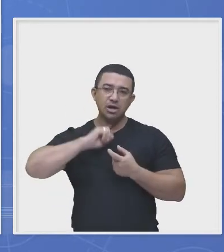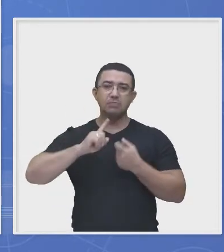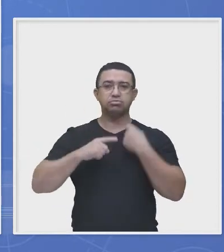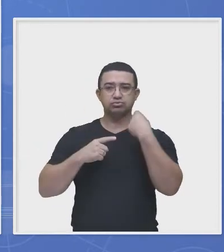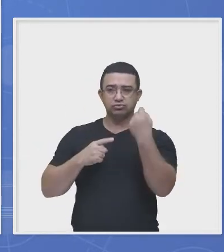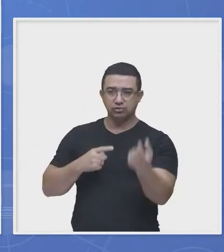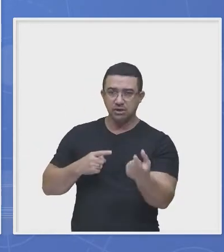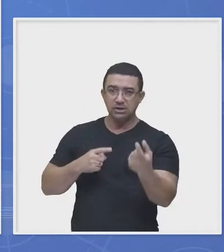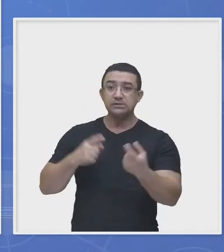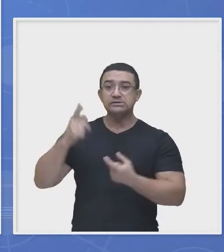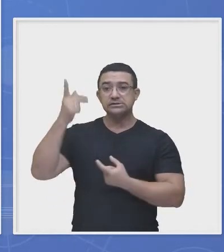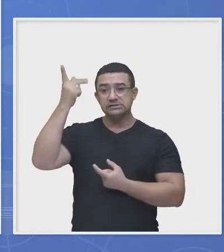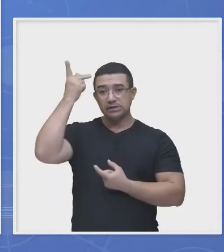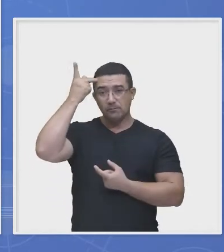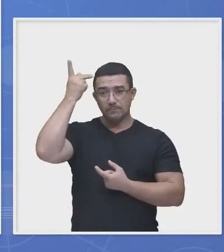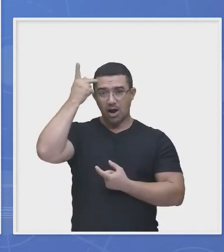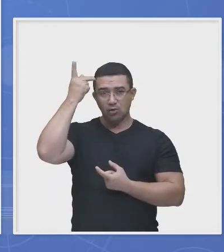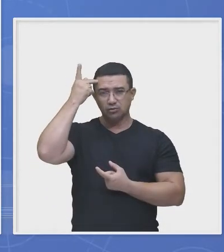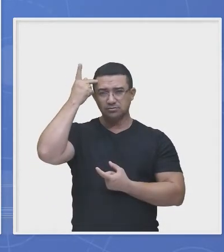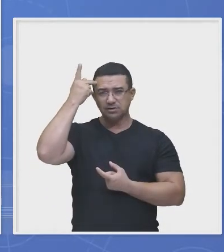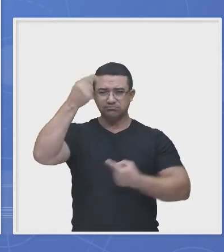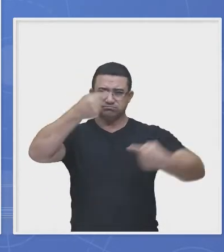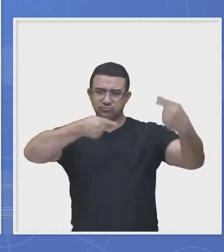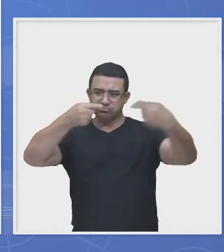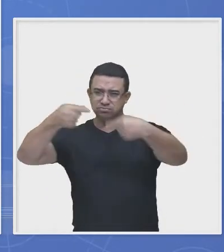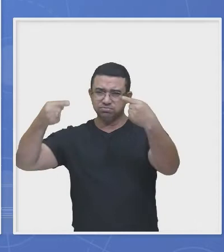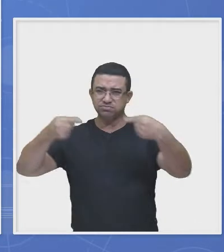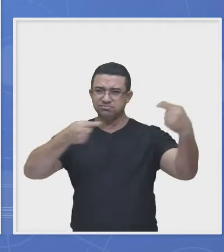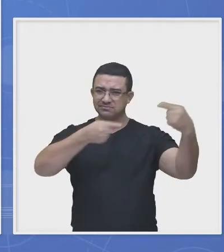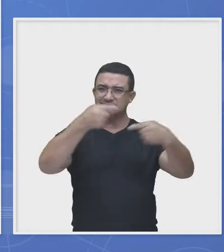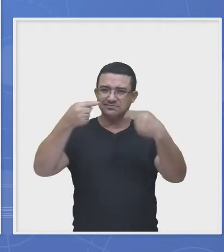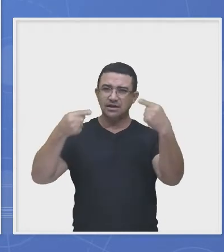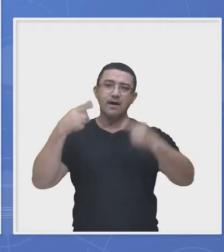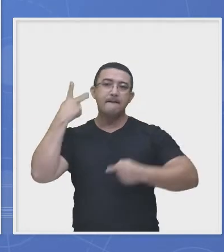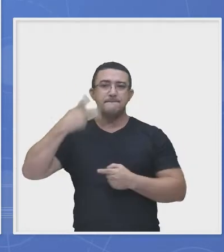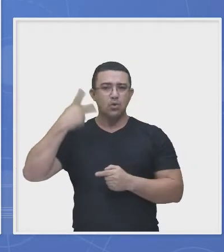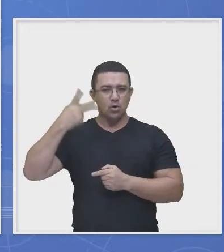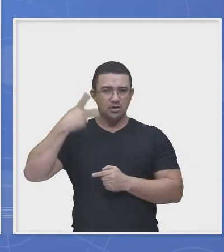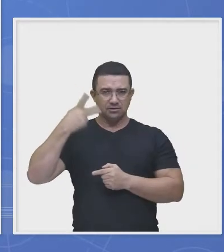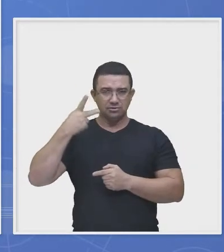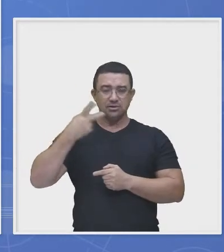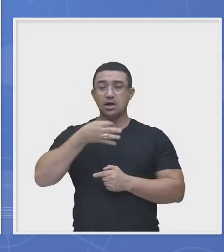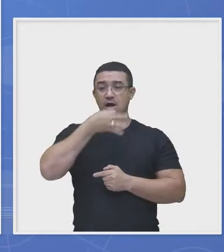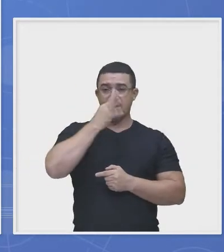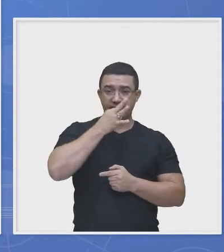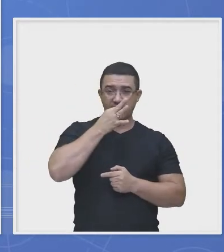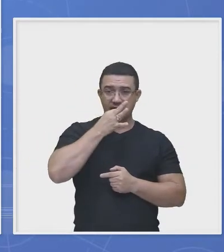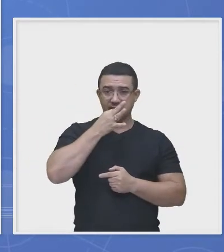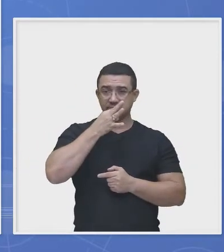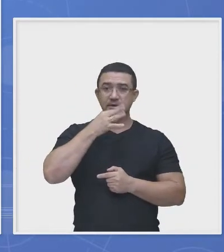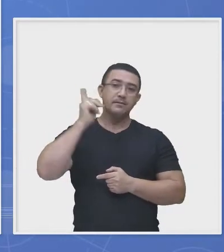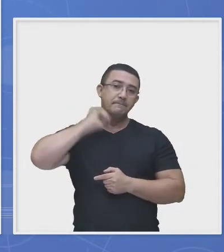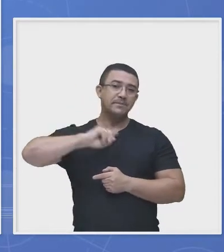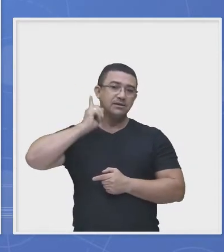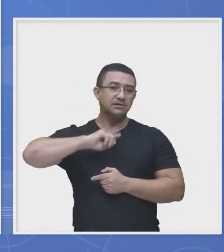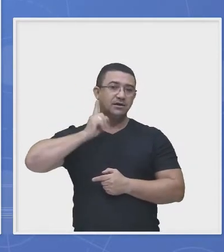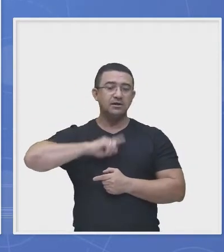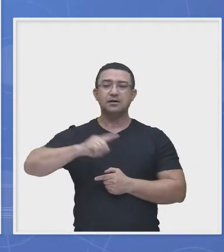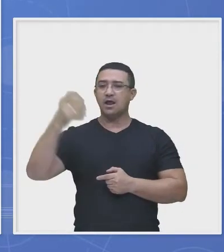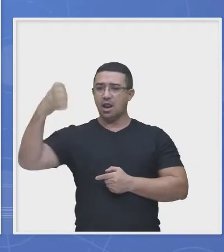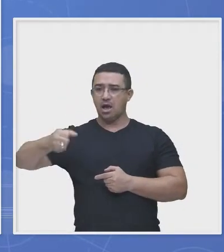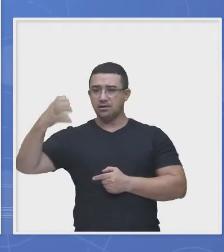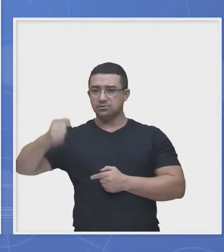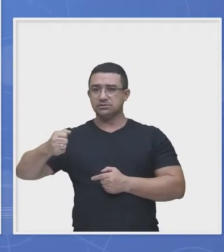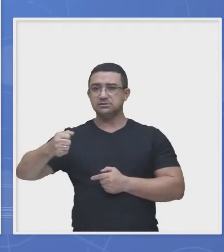um era lá do estado de São Paulo, né? O café de Minas, o leite de São Paulo, essa ideia da política do café com leite,